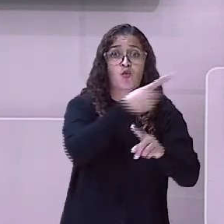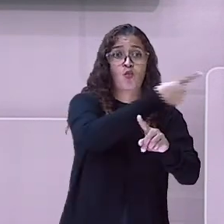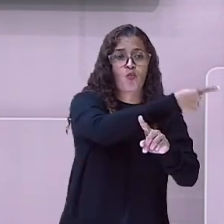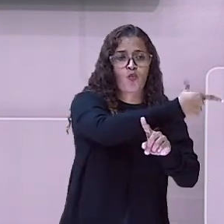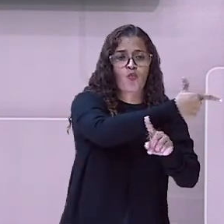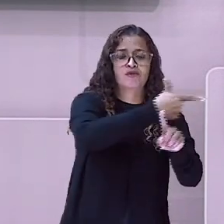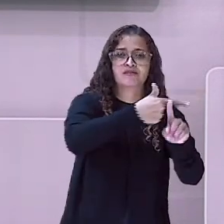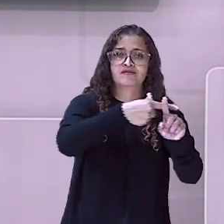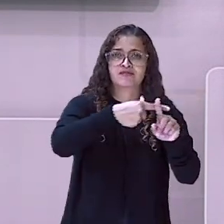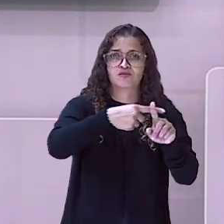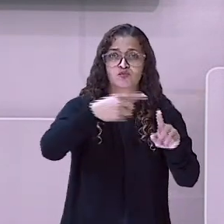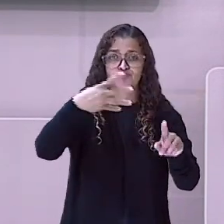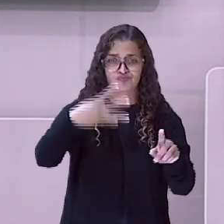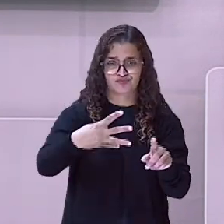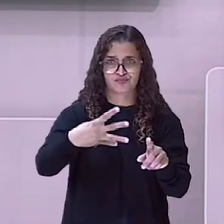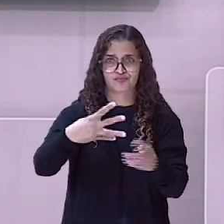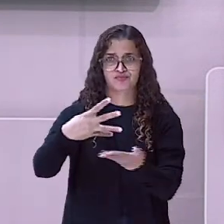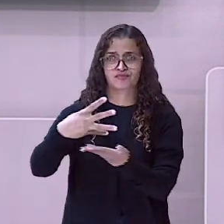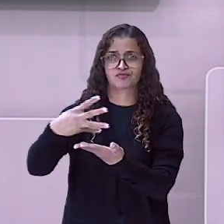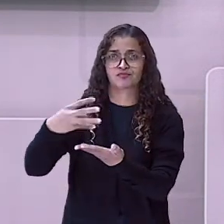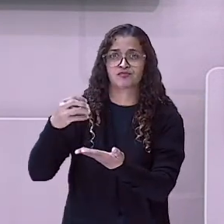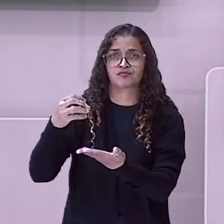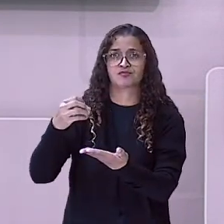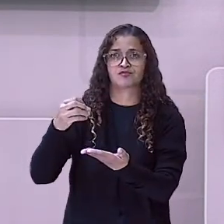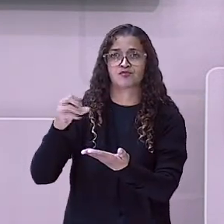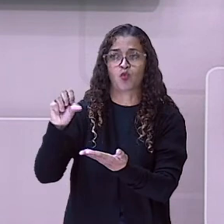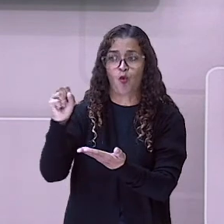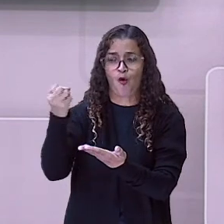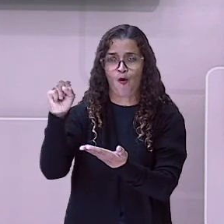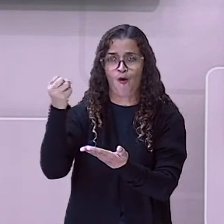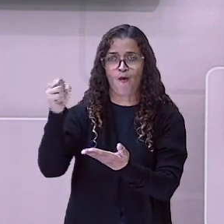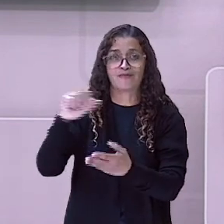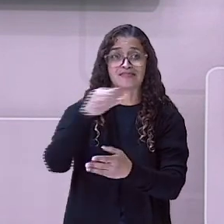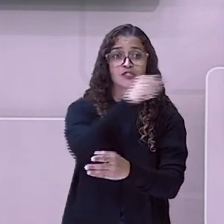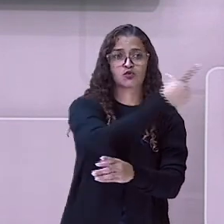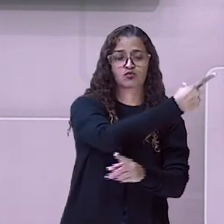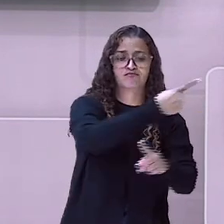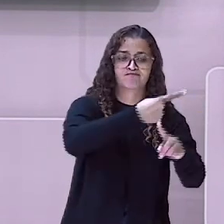6. 2 vezes o 4 é 8.